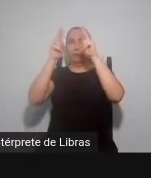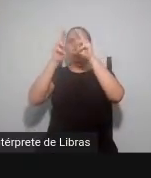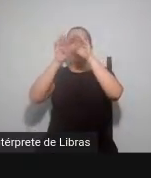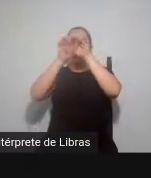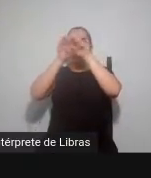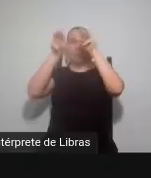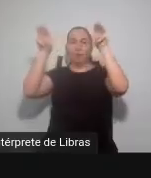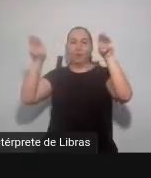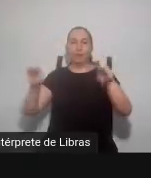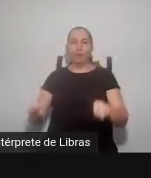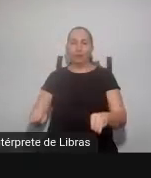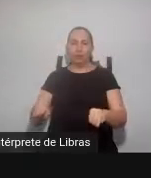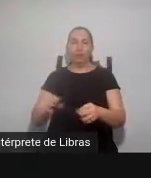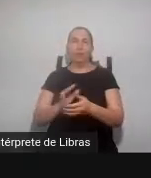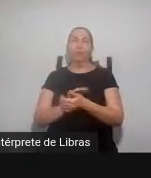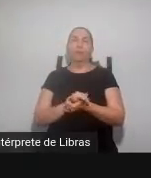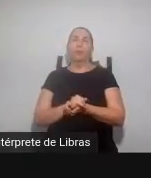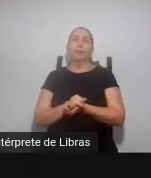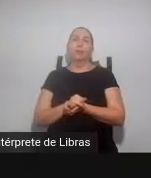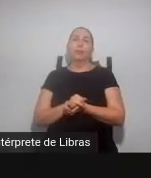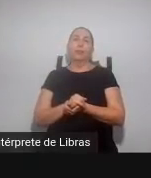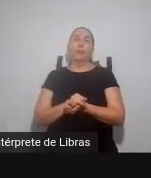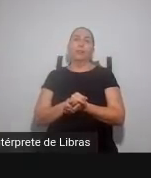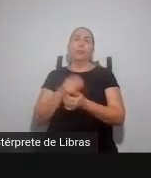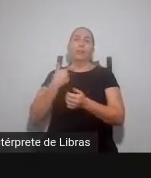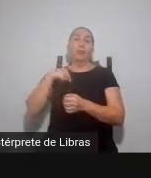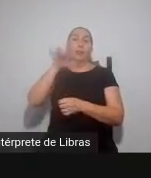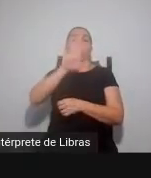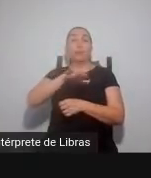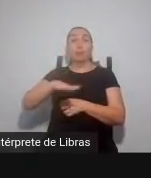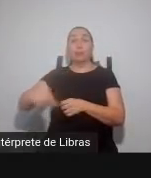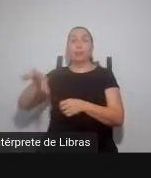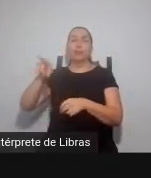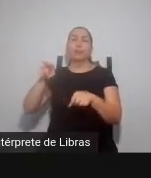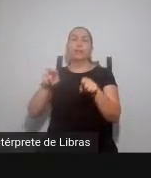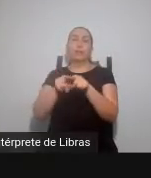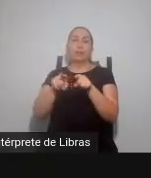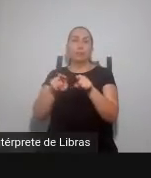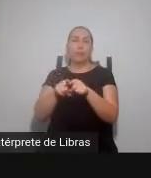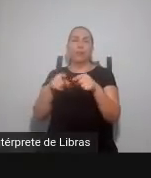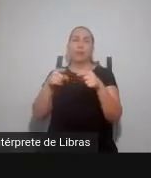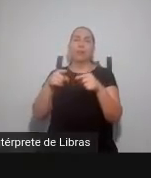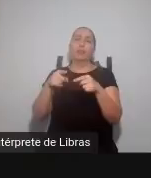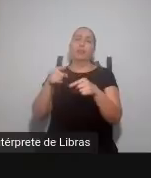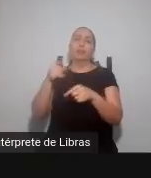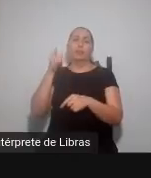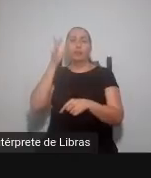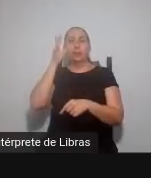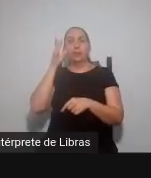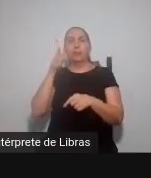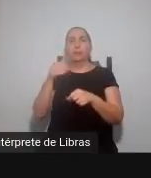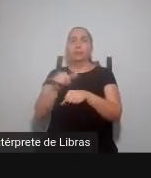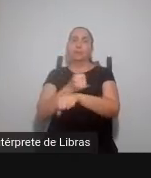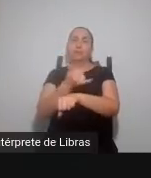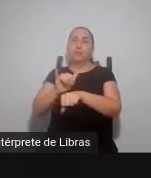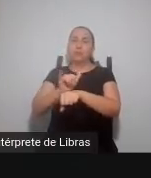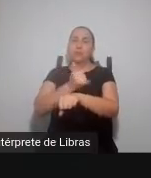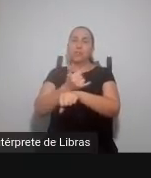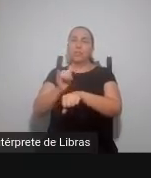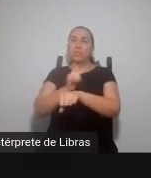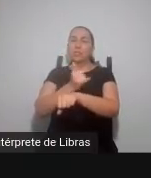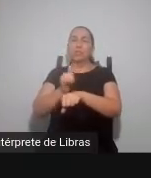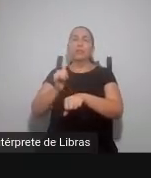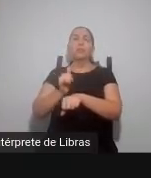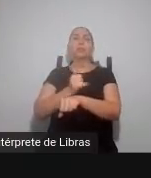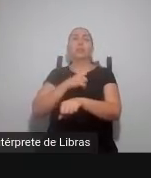para dentro de casa e de fazer a criança também ir à cidade de alguma maneira, né? Tem muitos recursos para